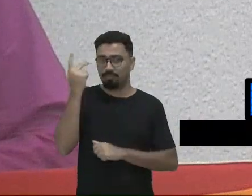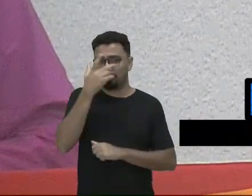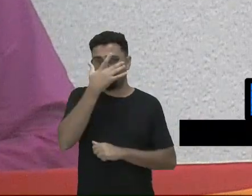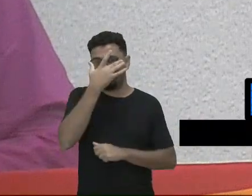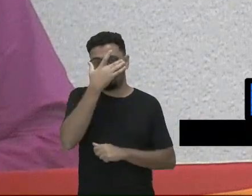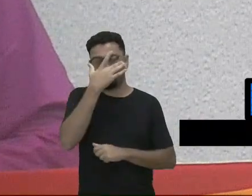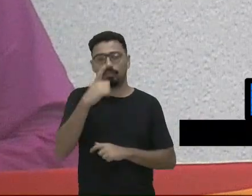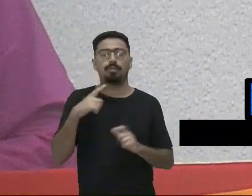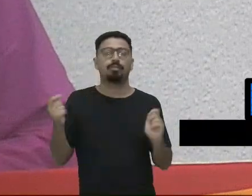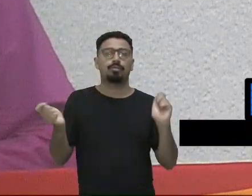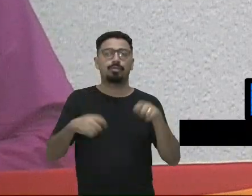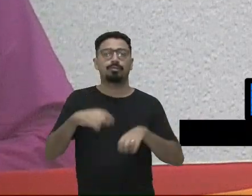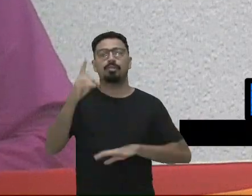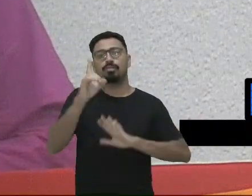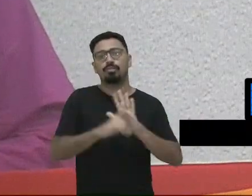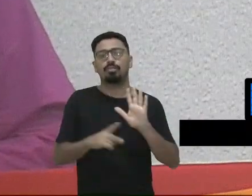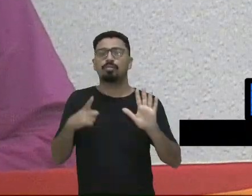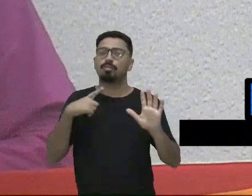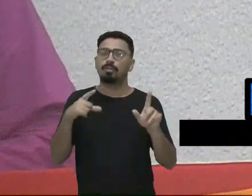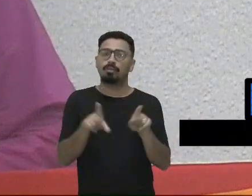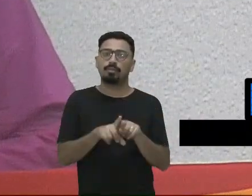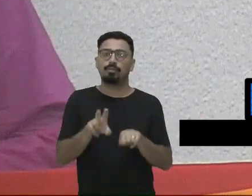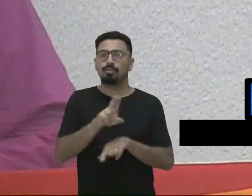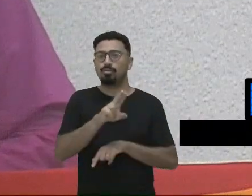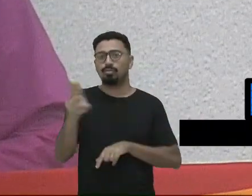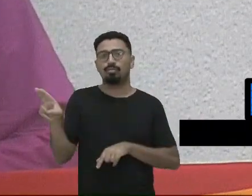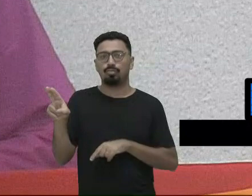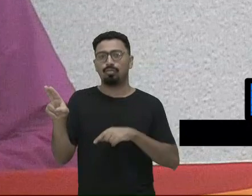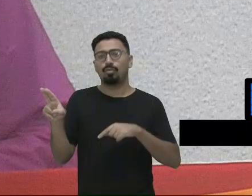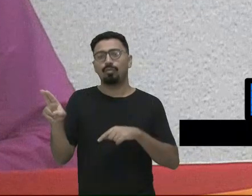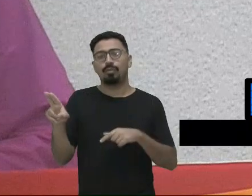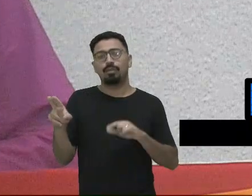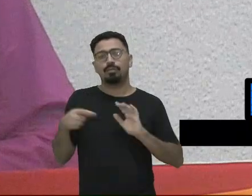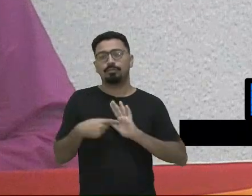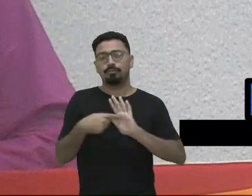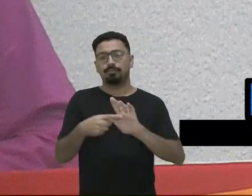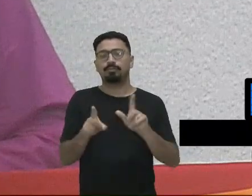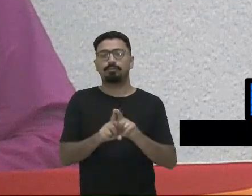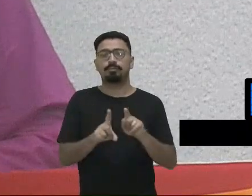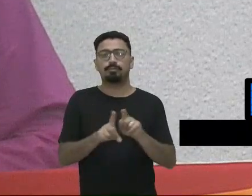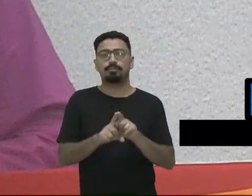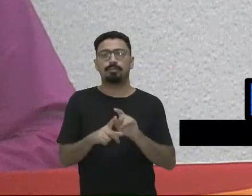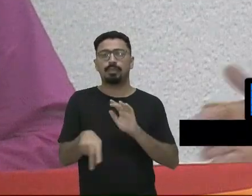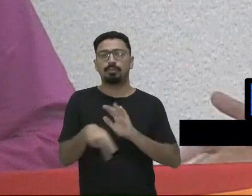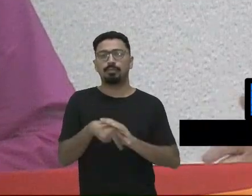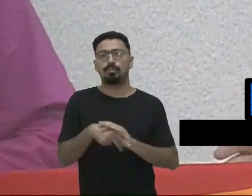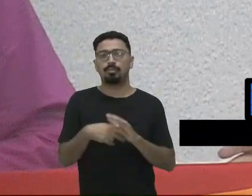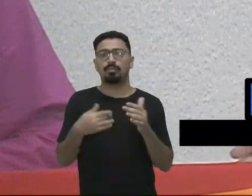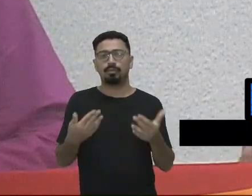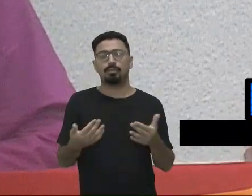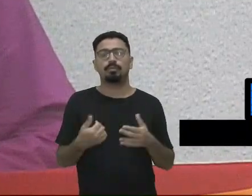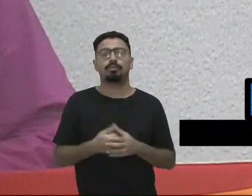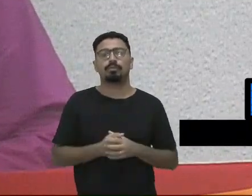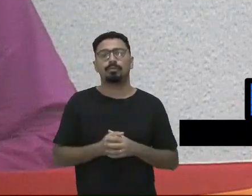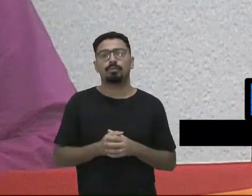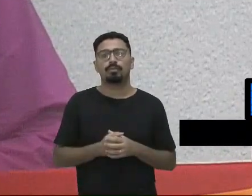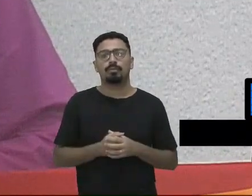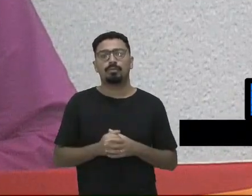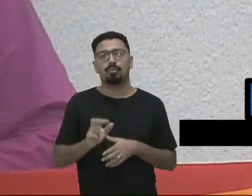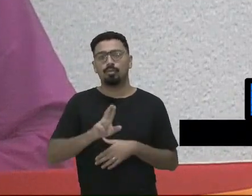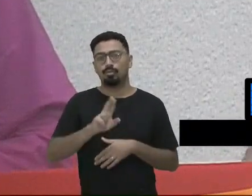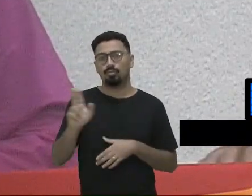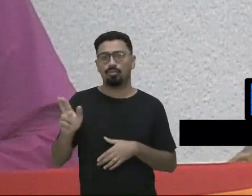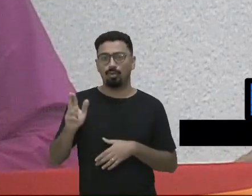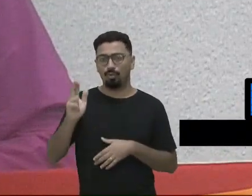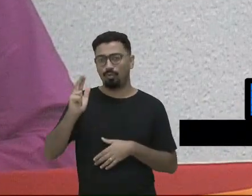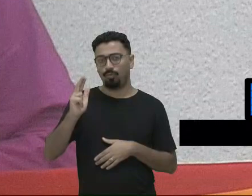possibilidade e direito de terem seus nomes reconhecidos e mais especificamente dizendo o nome como a